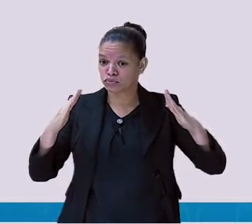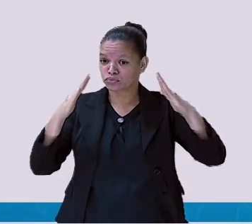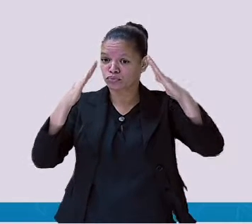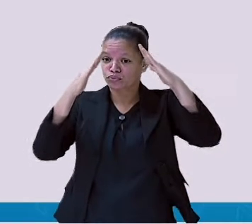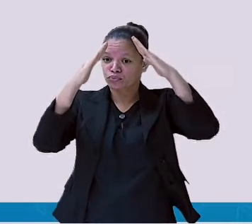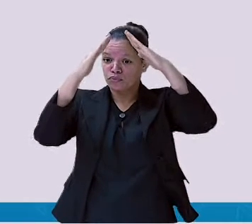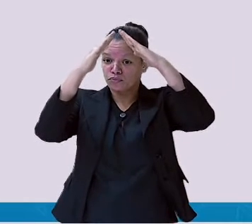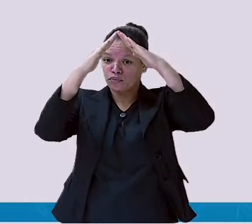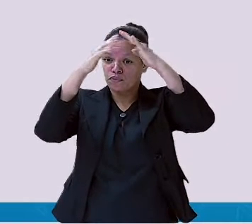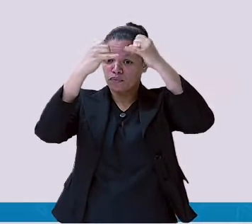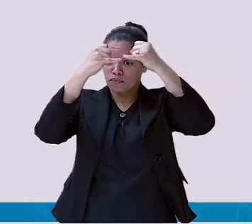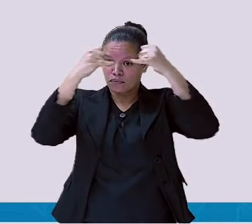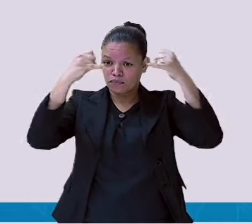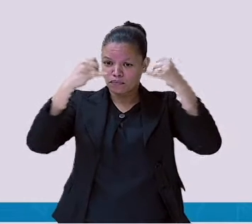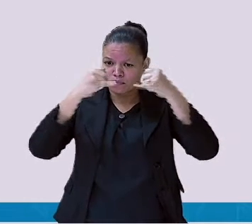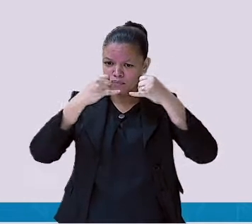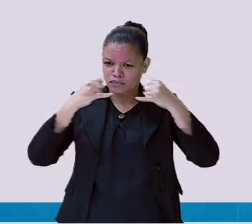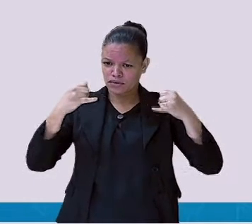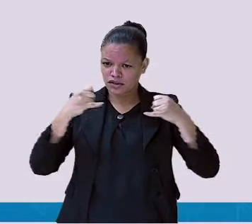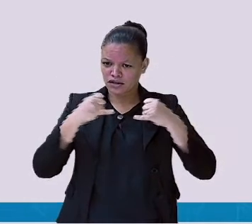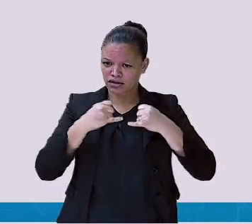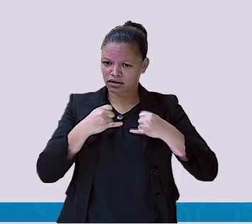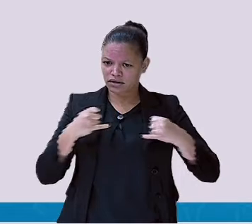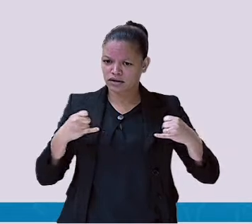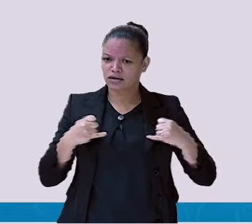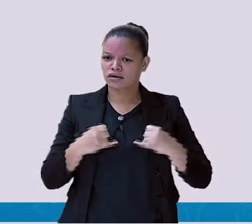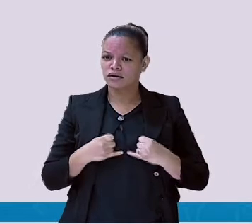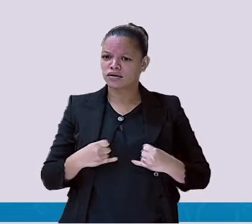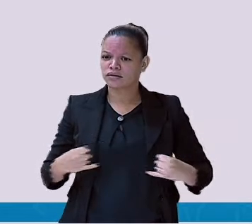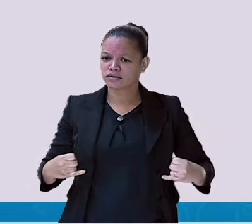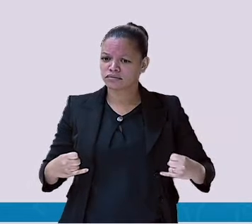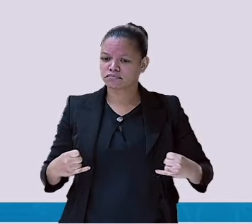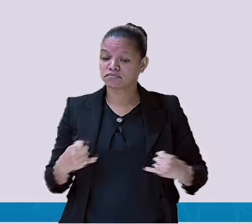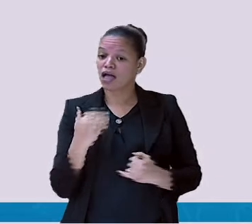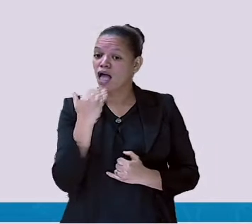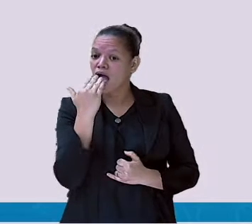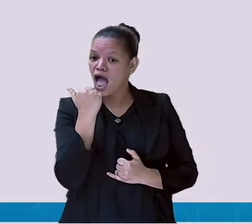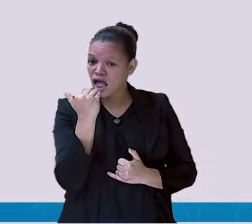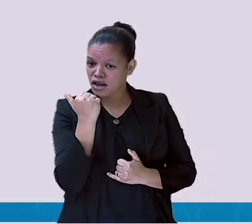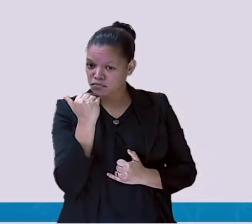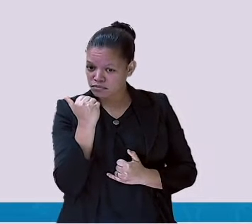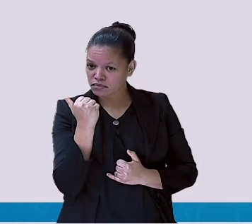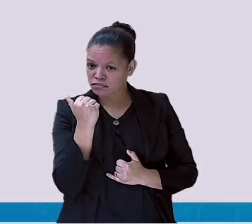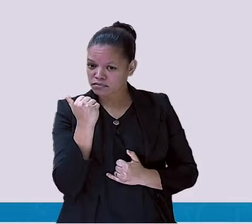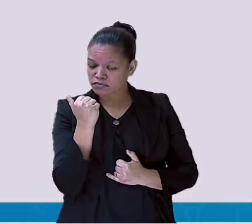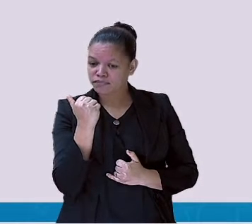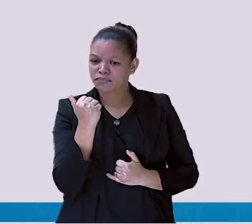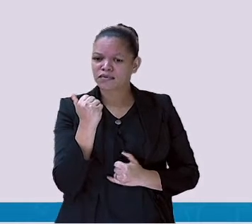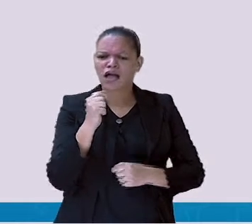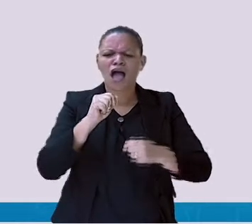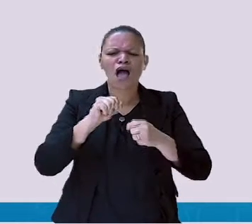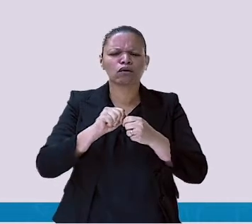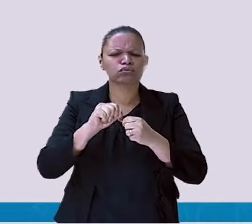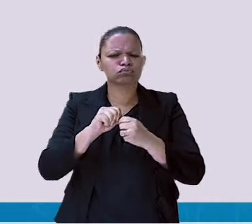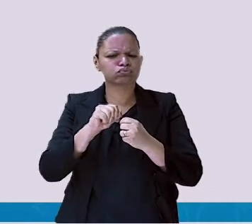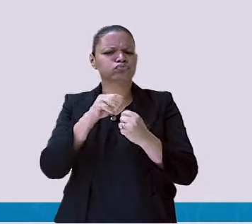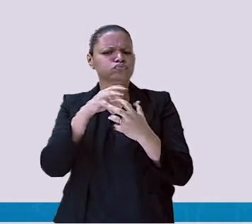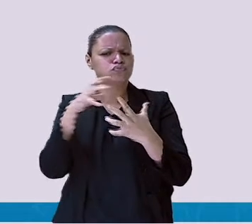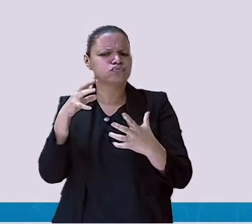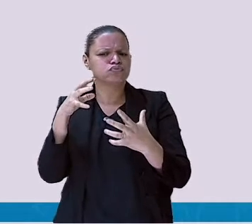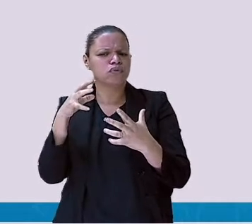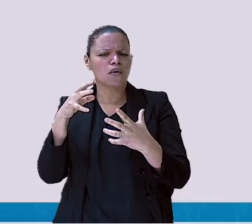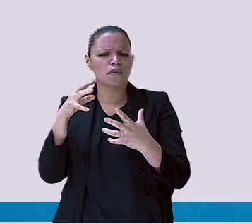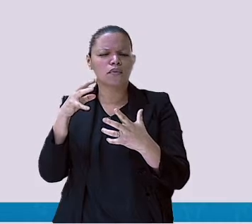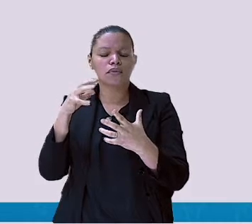alimentar. Essa pirâmide ela foi criada para que você pudesse se basear na quantidade de alimentos e